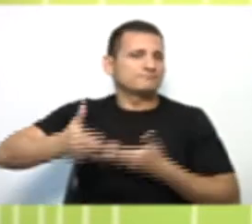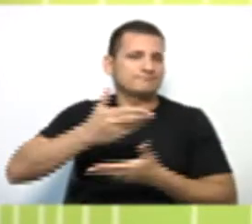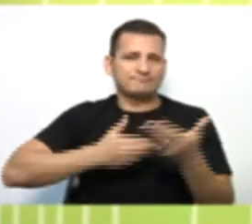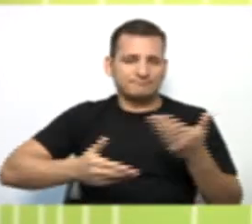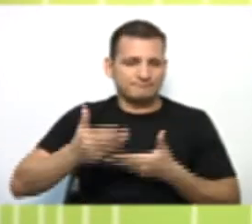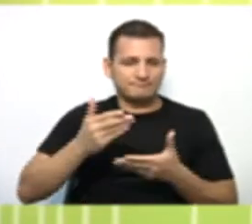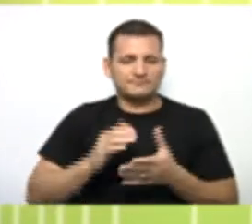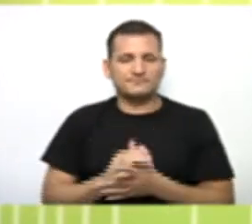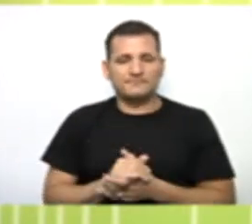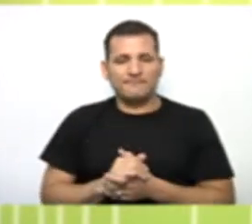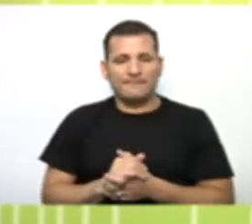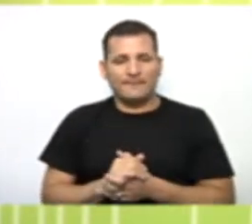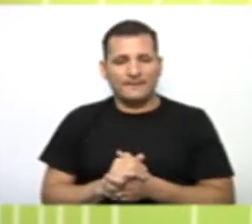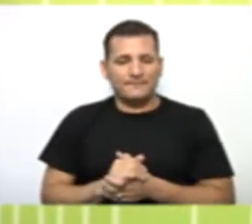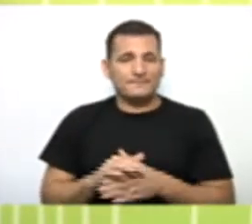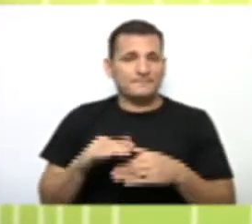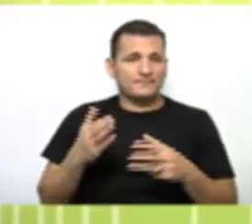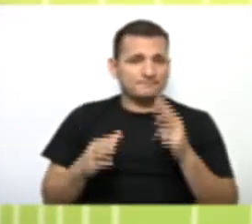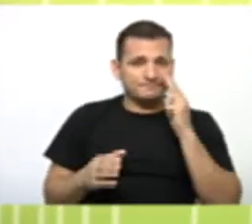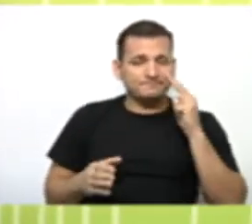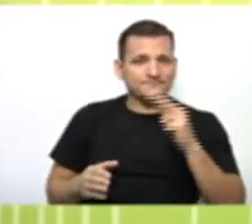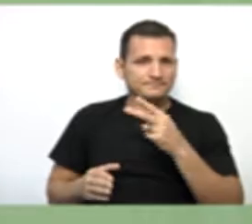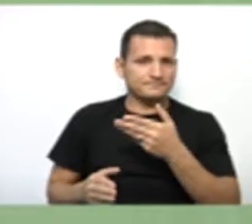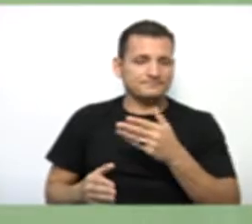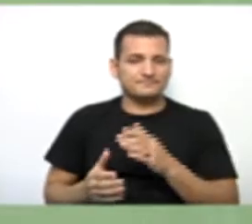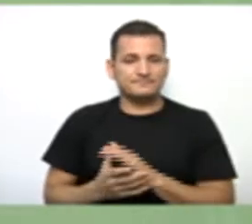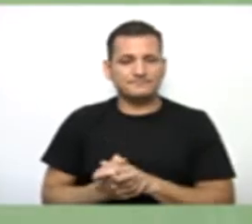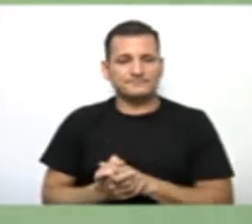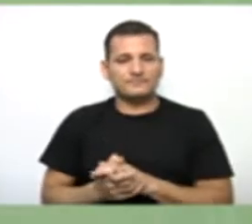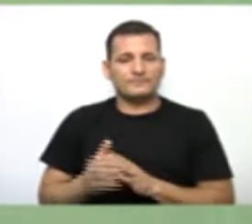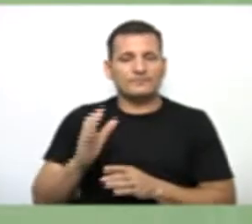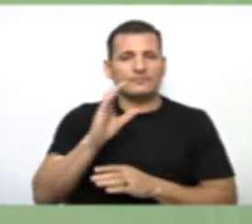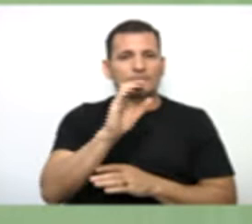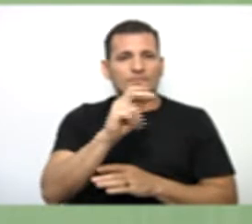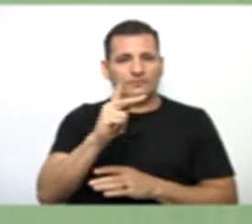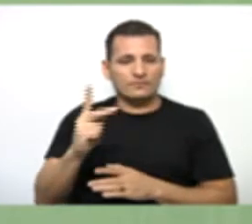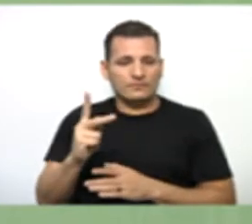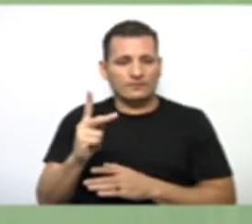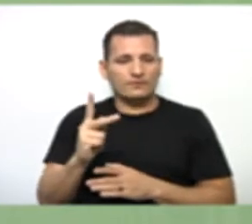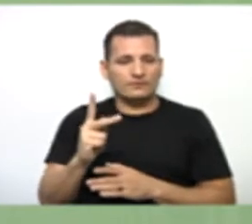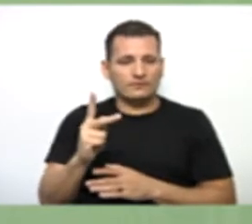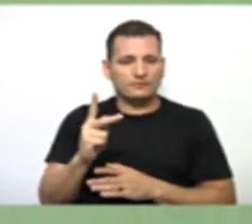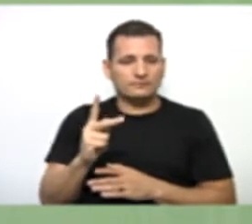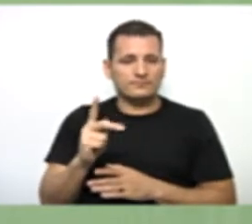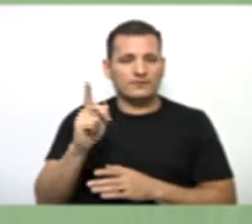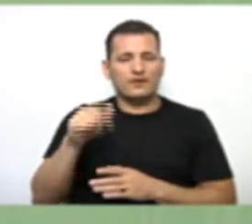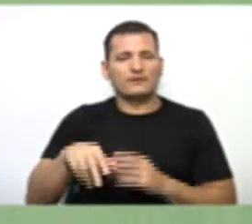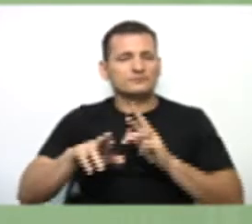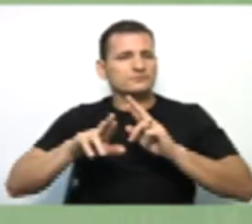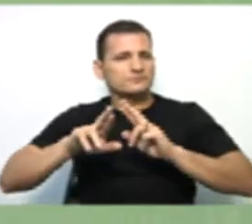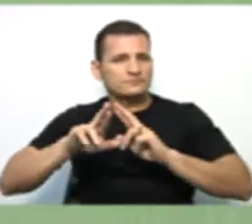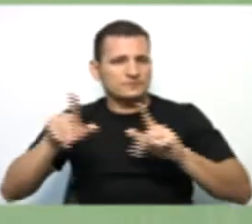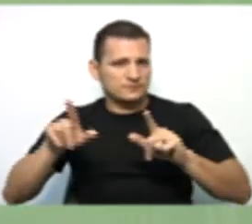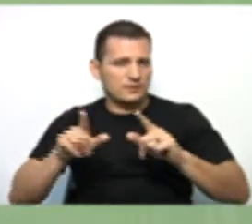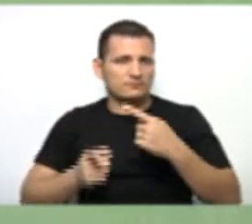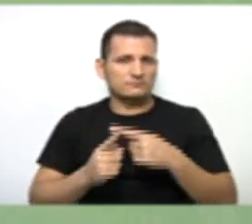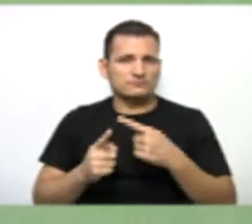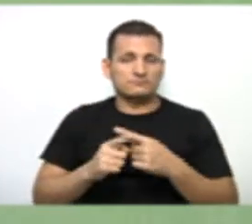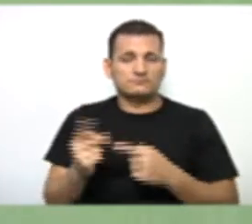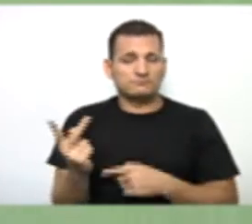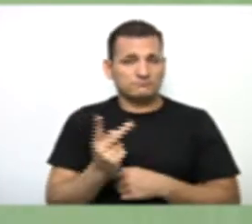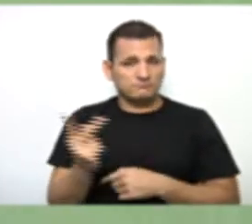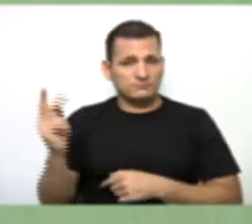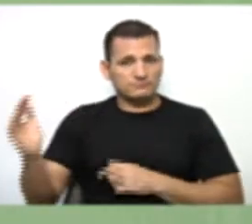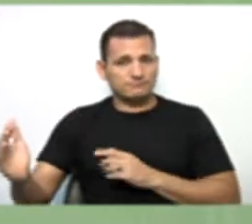certo? Então, acompanha comigo aí, olha só. No cooperativismo, esta etapa é um diferencial, pois as duas